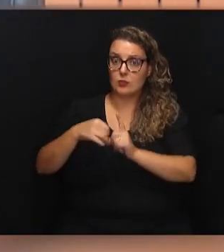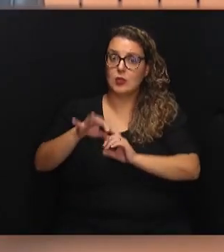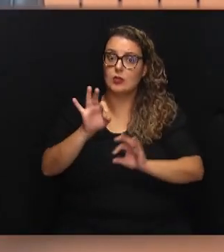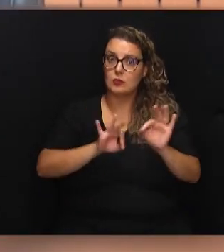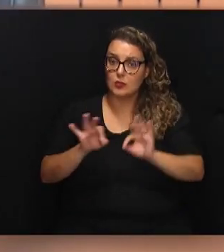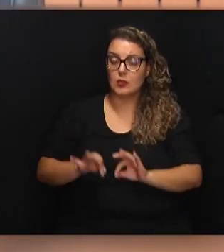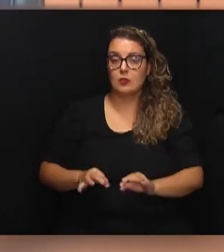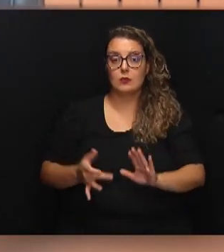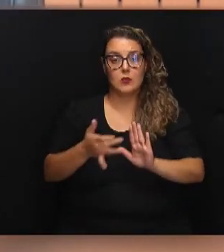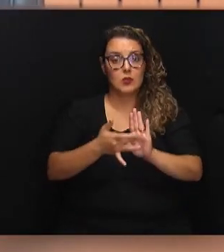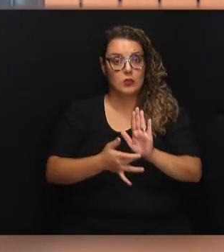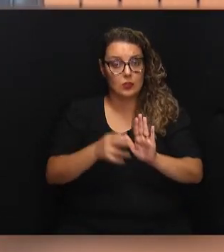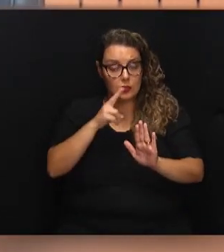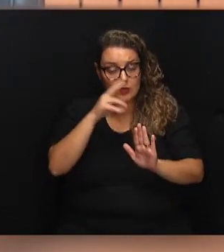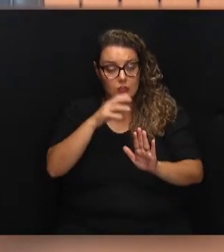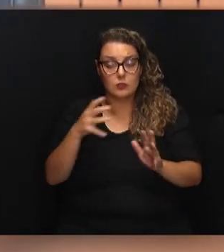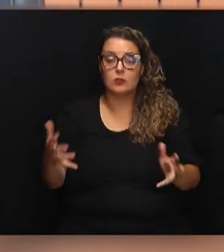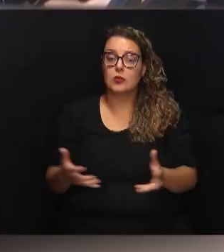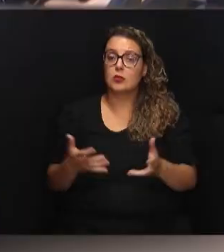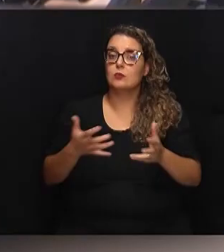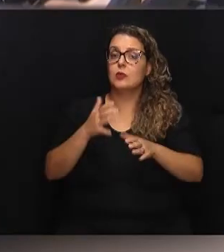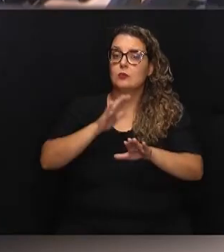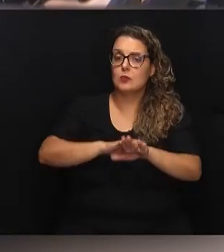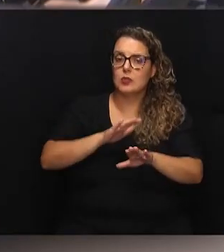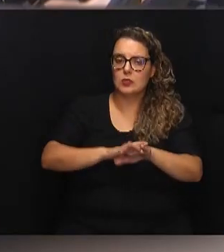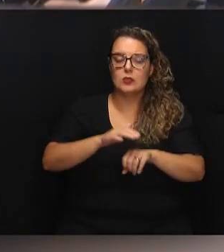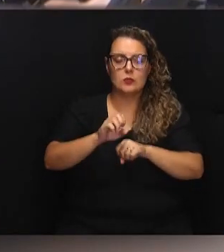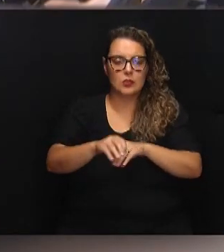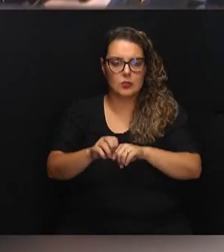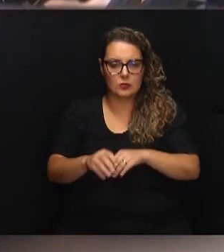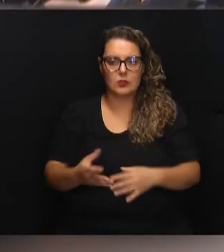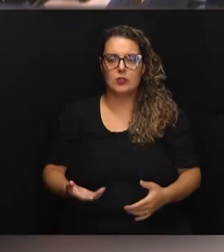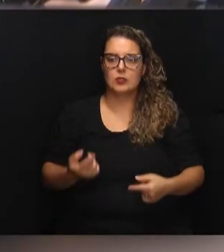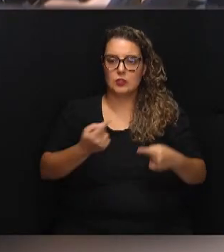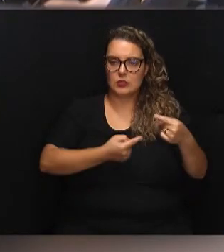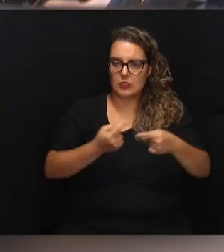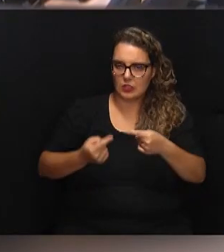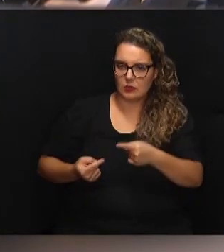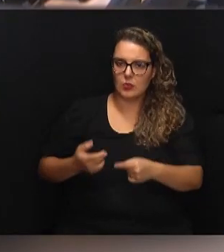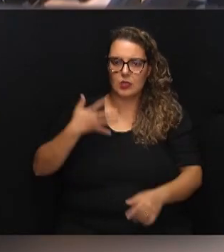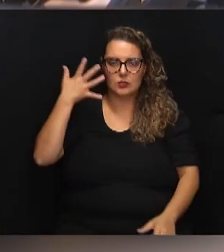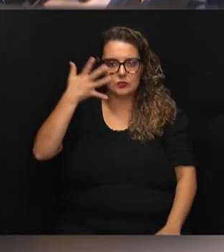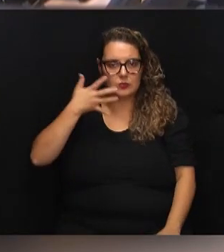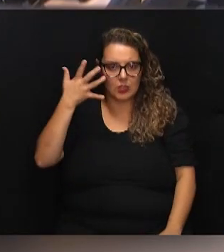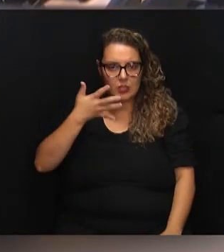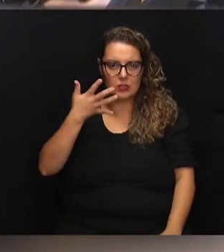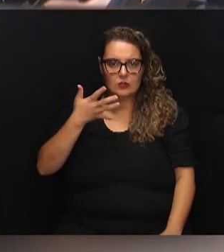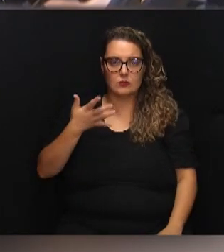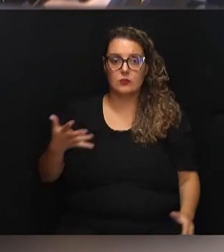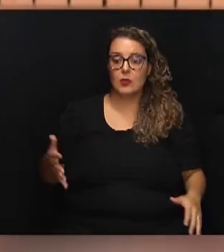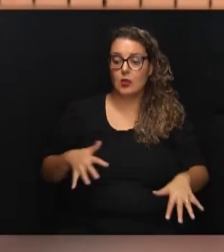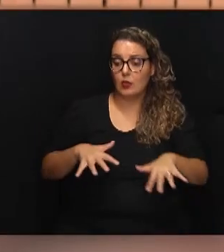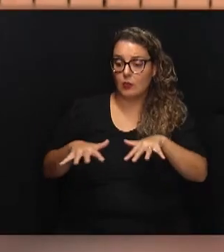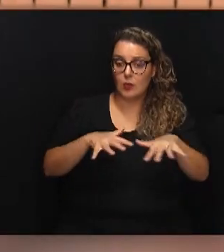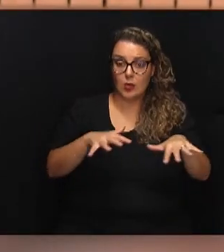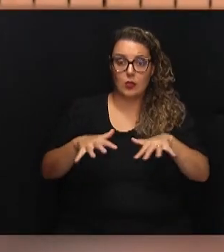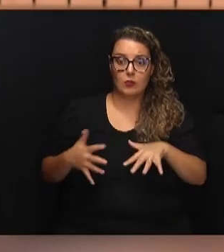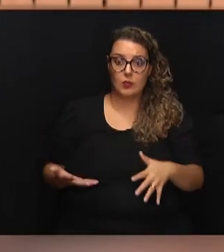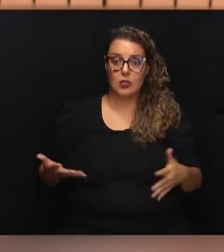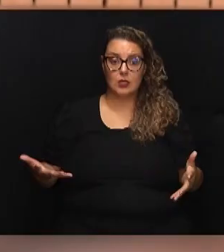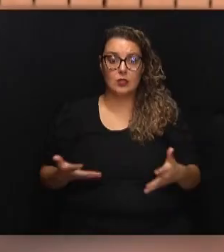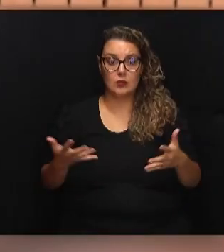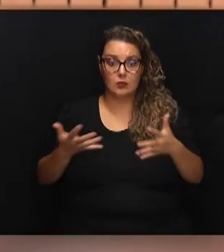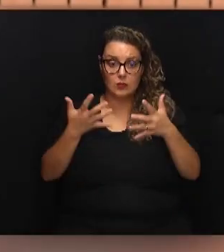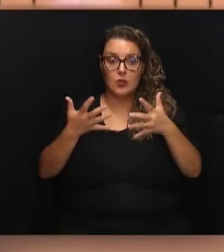da pauta e promover ações educativas, debates, palestras e mobilizações que estimulem